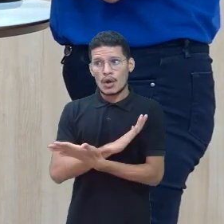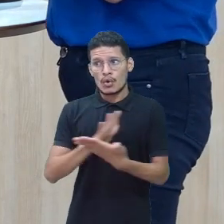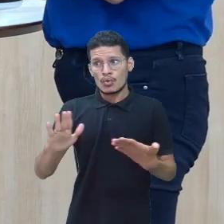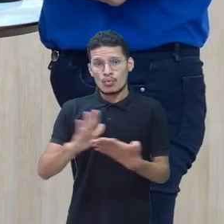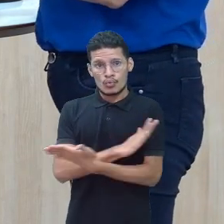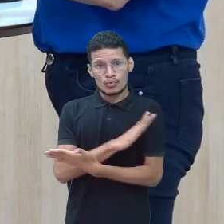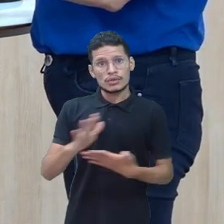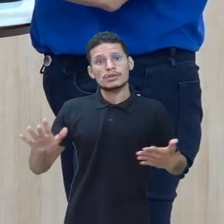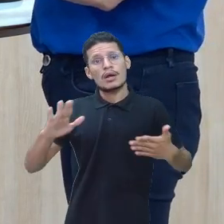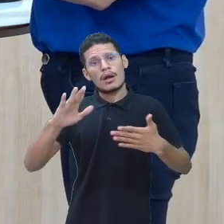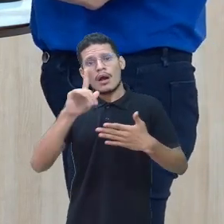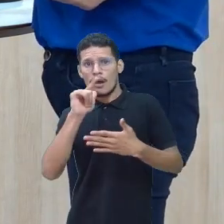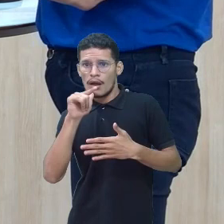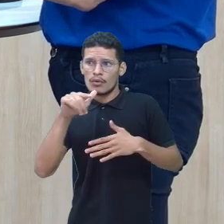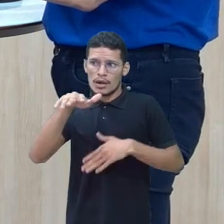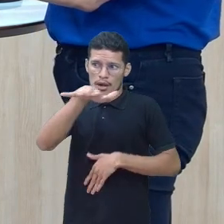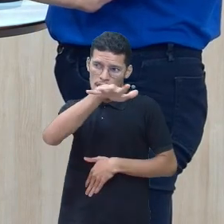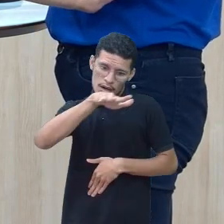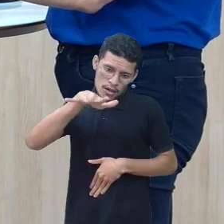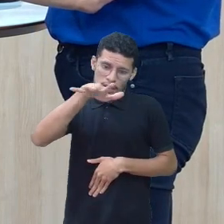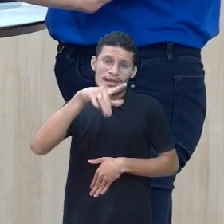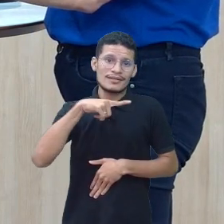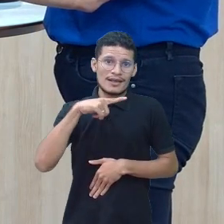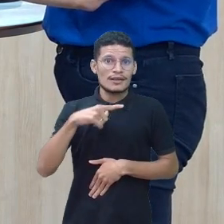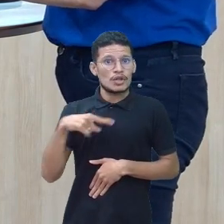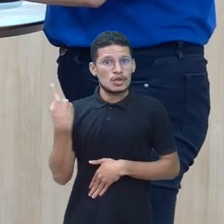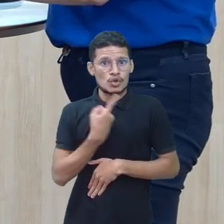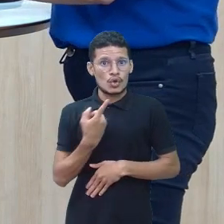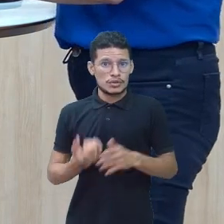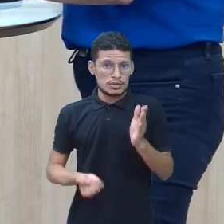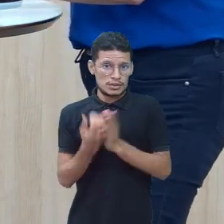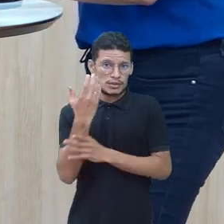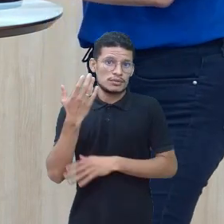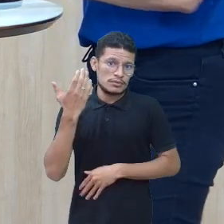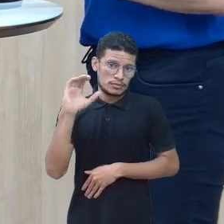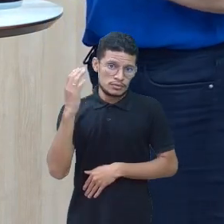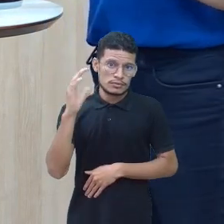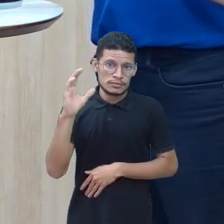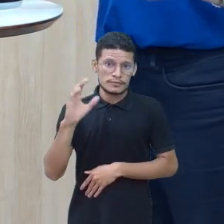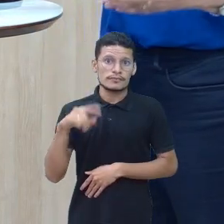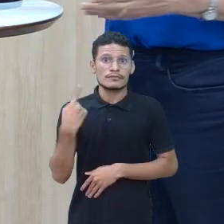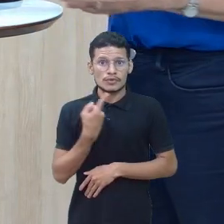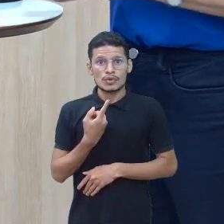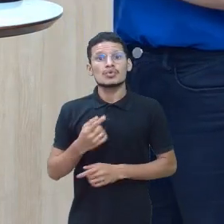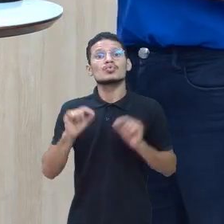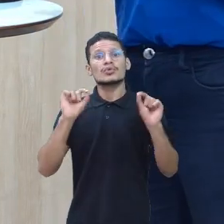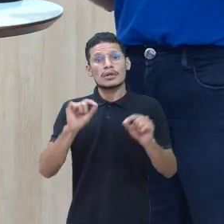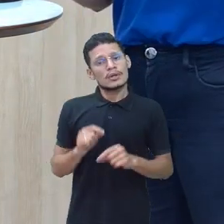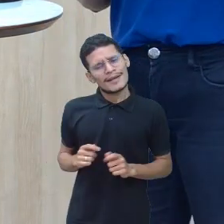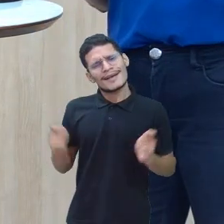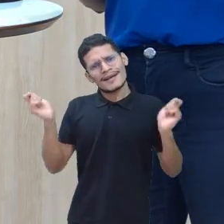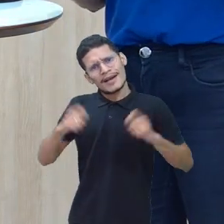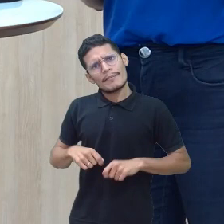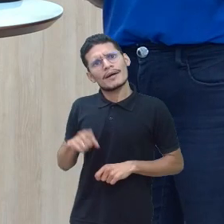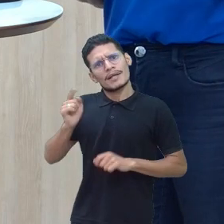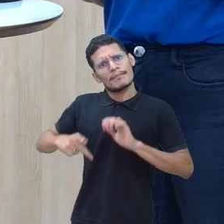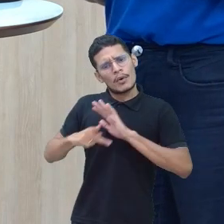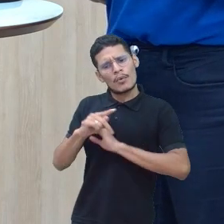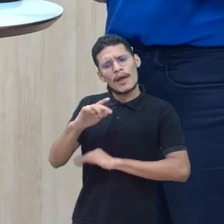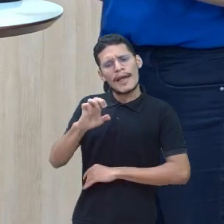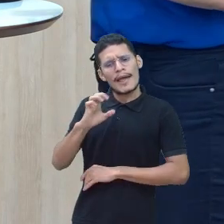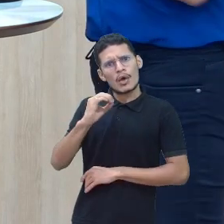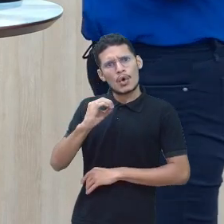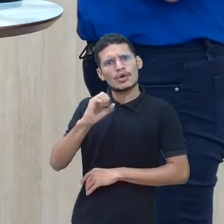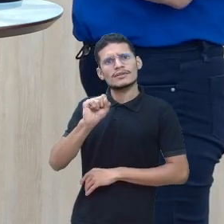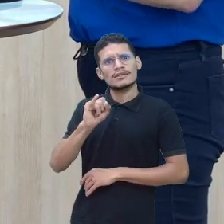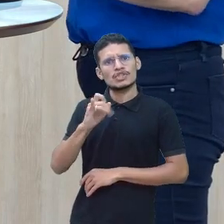dá para ver. Nós temos esse terrário aqui, nós professoras de ciências, estamos com esse terrário aqui porque é um ecossistema